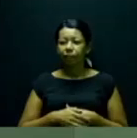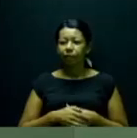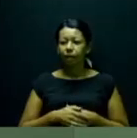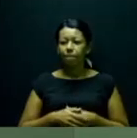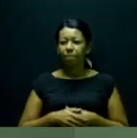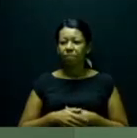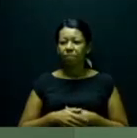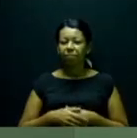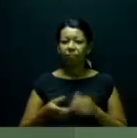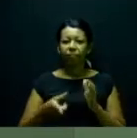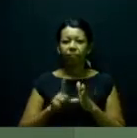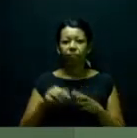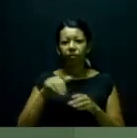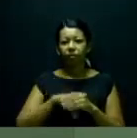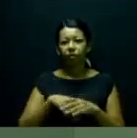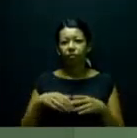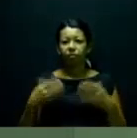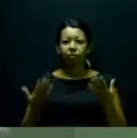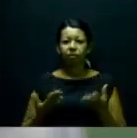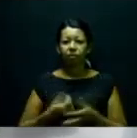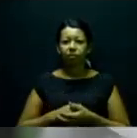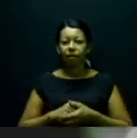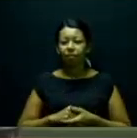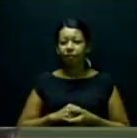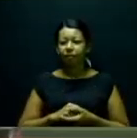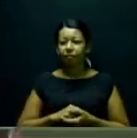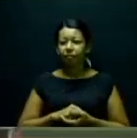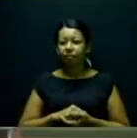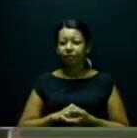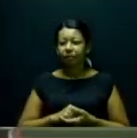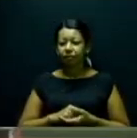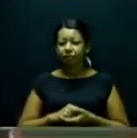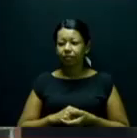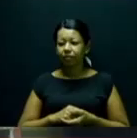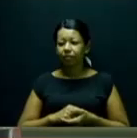Eu antecipo meu voto, senhor presidente.